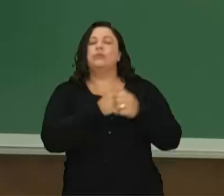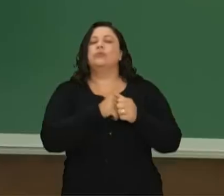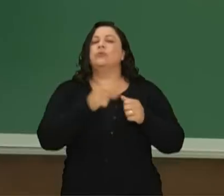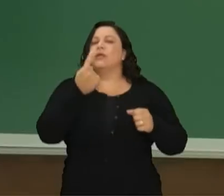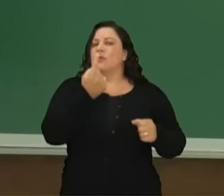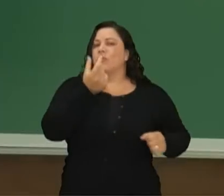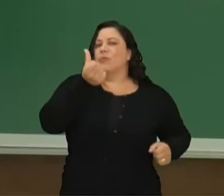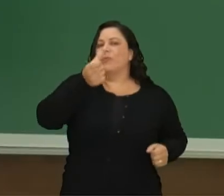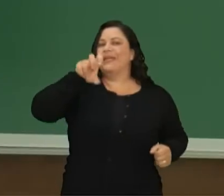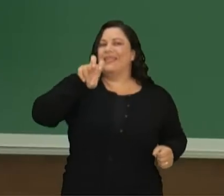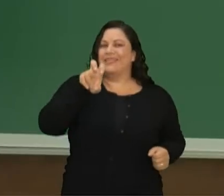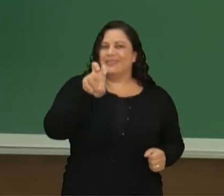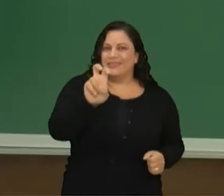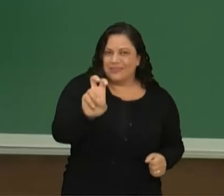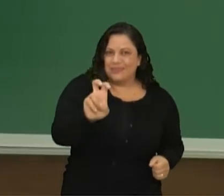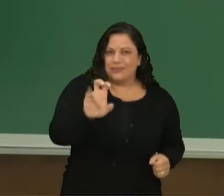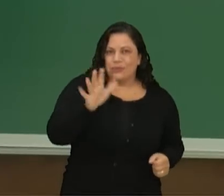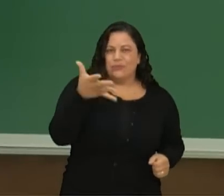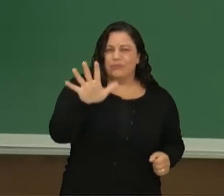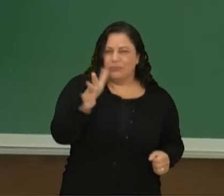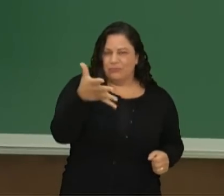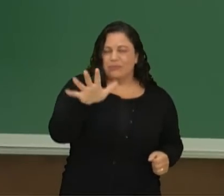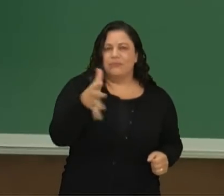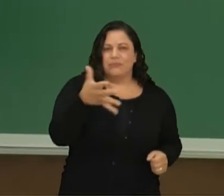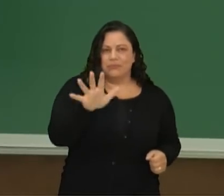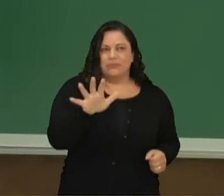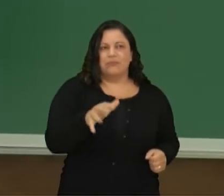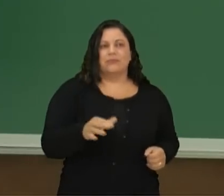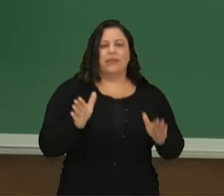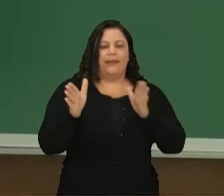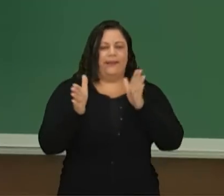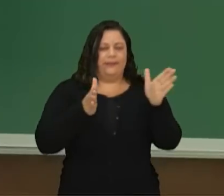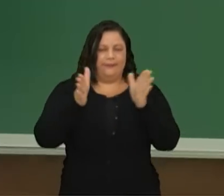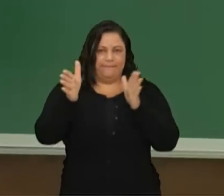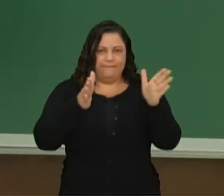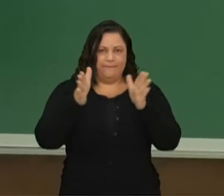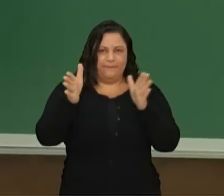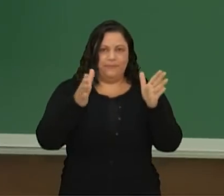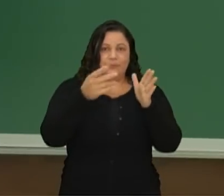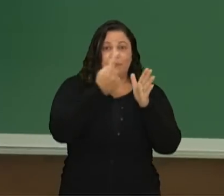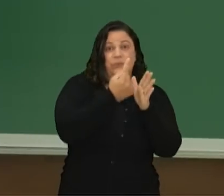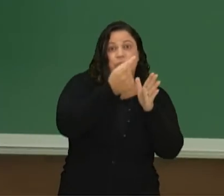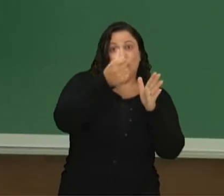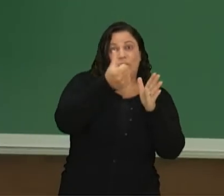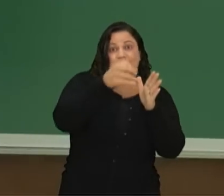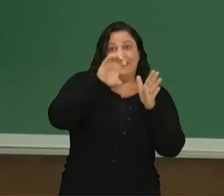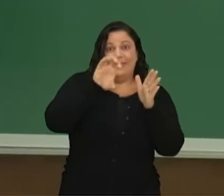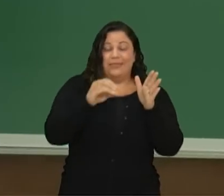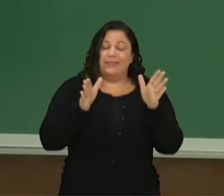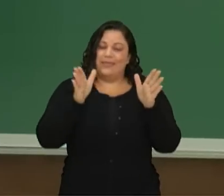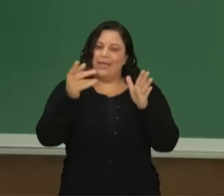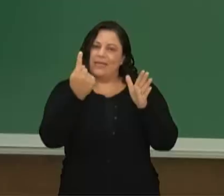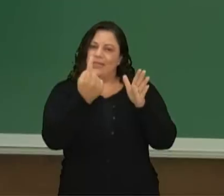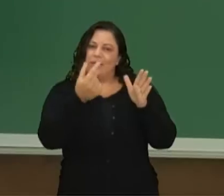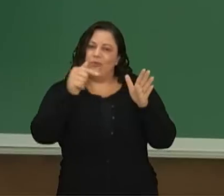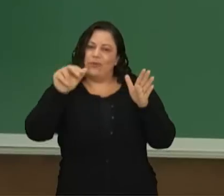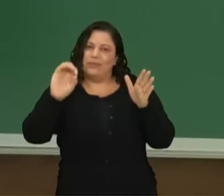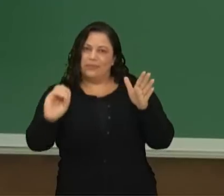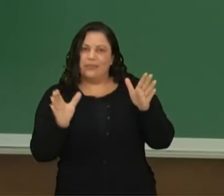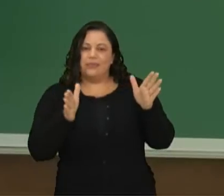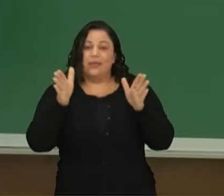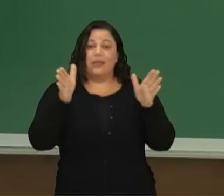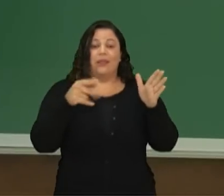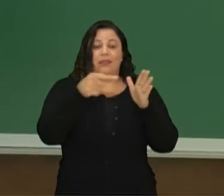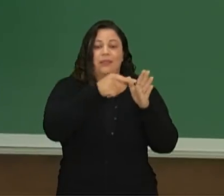1,65. Por quê? Porque é o valor médio entre 1,60 e 1,70, porque ele está entre, né? E esse entre